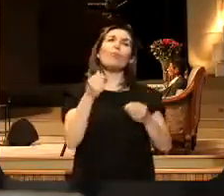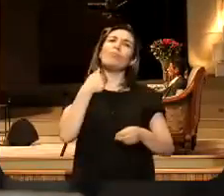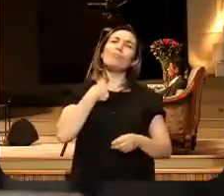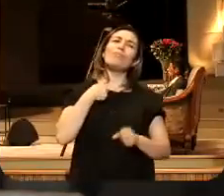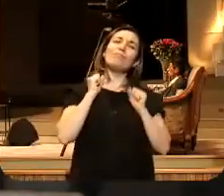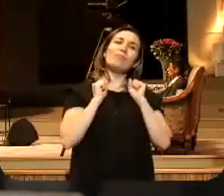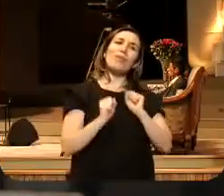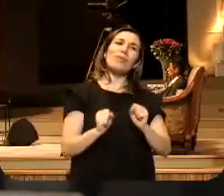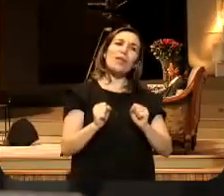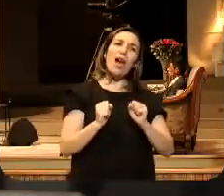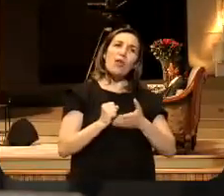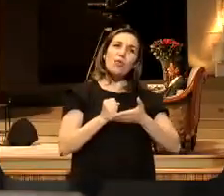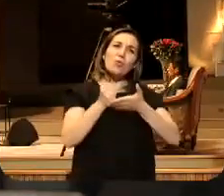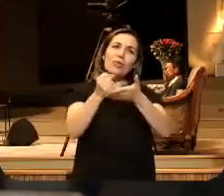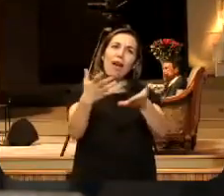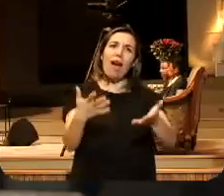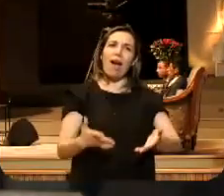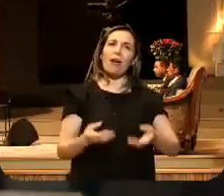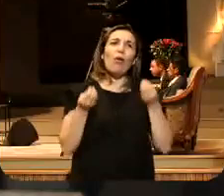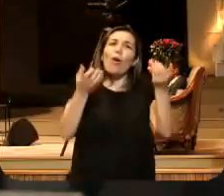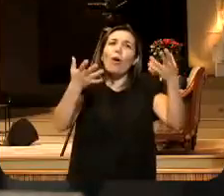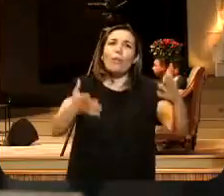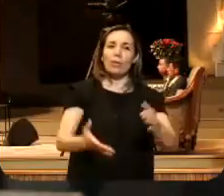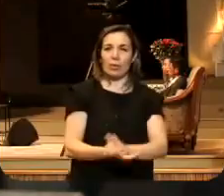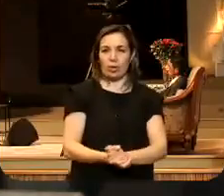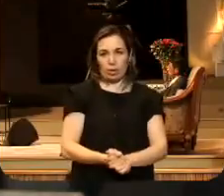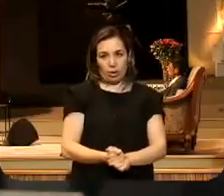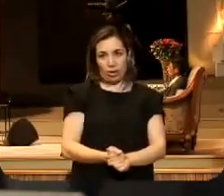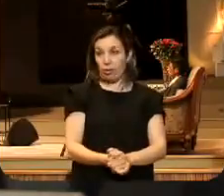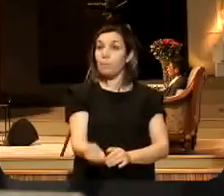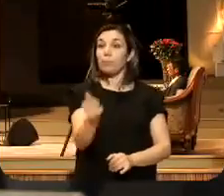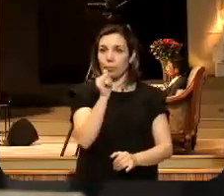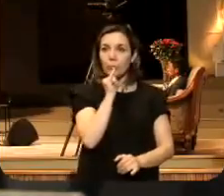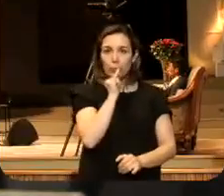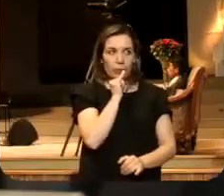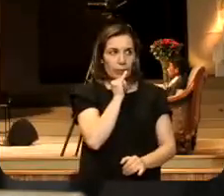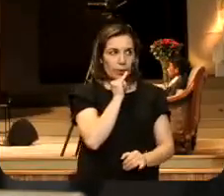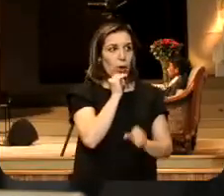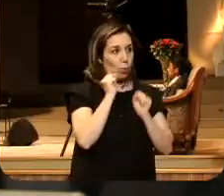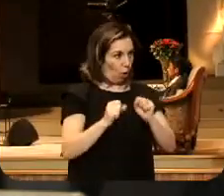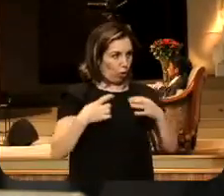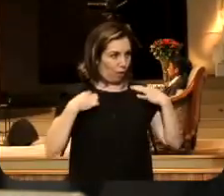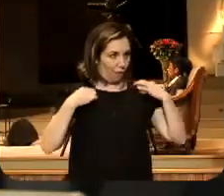caminho do voluntariado e o caminho profissional. Também aqui hoje à